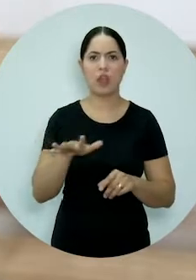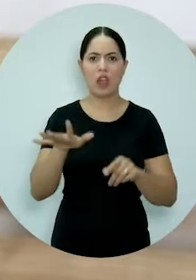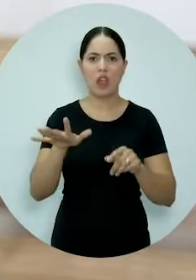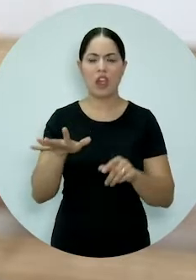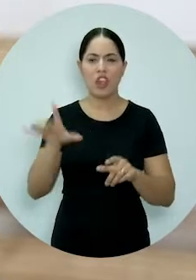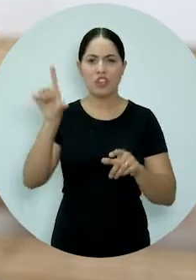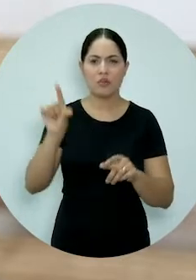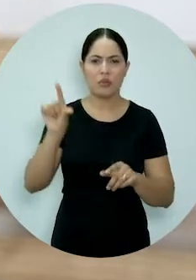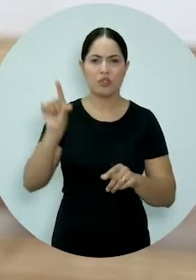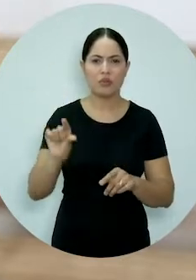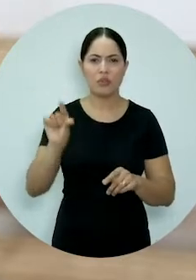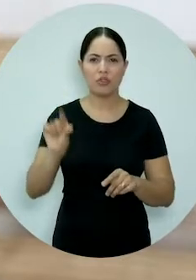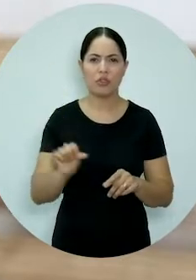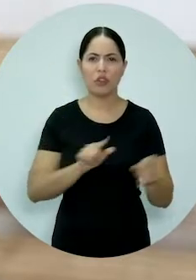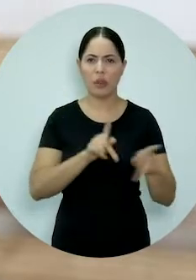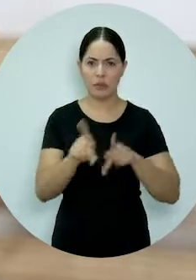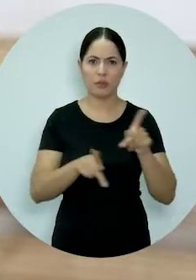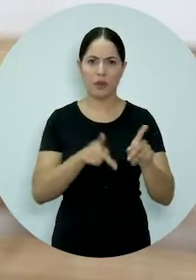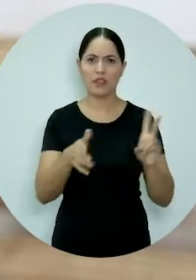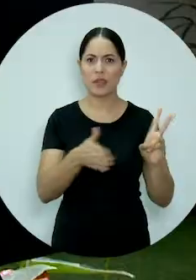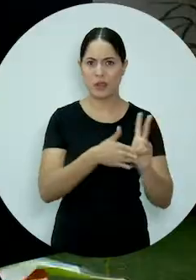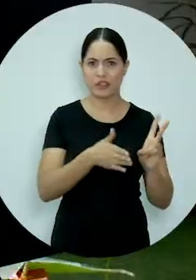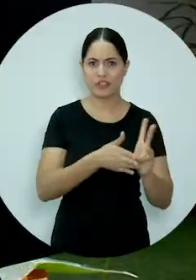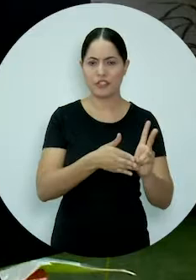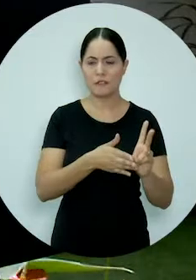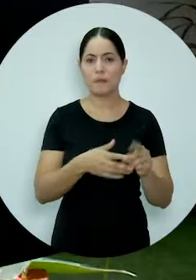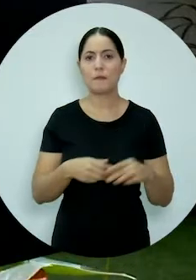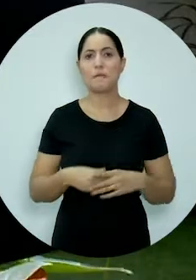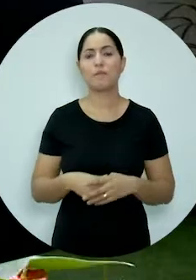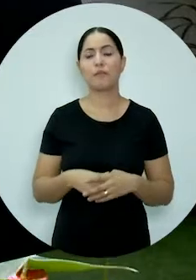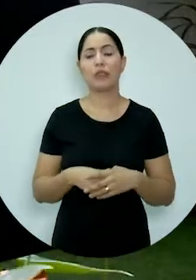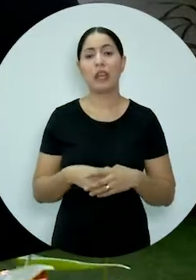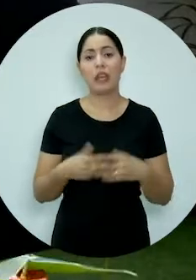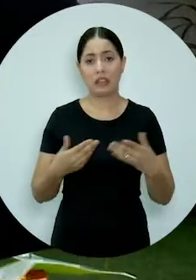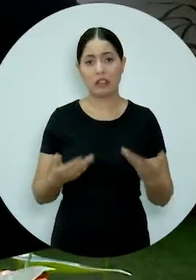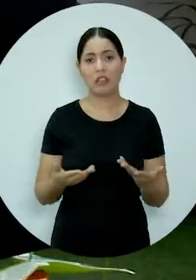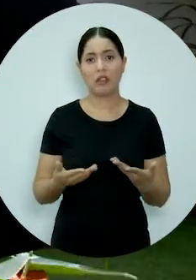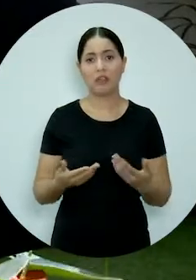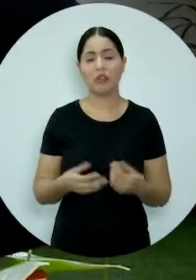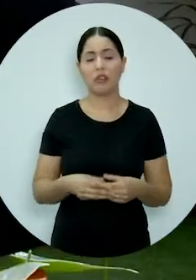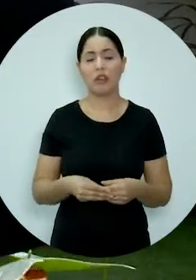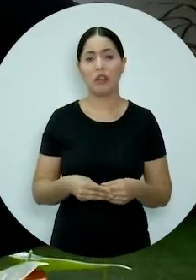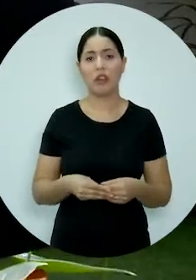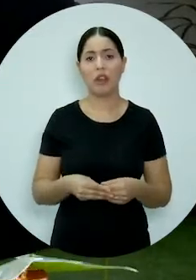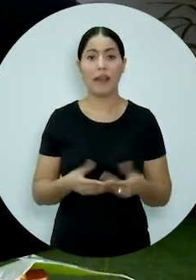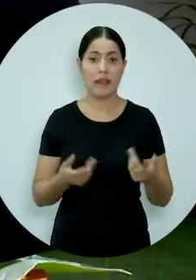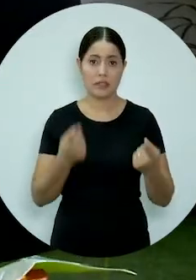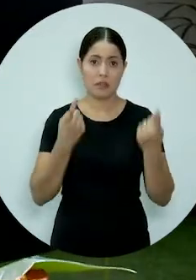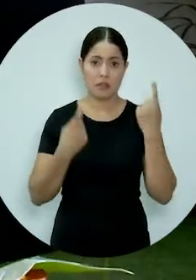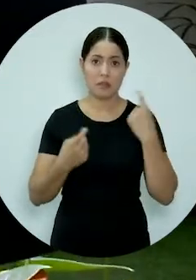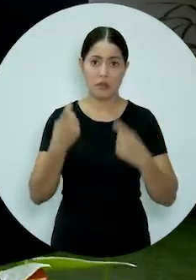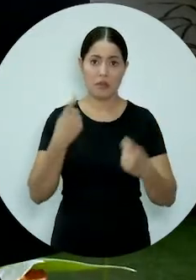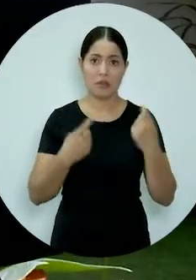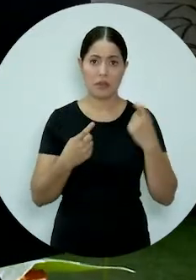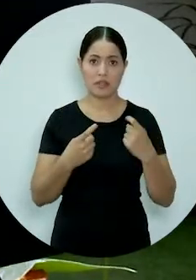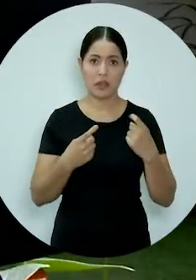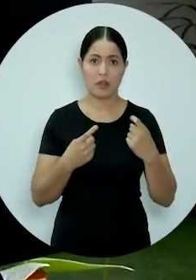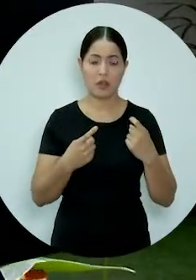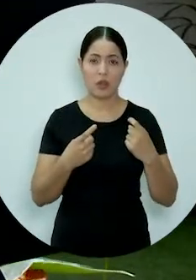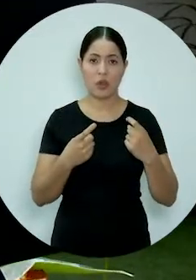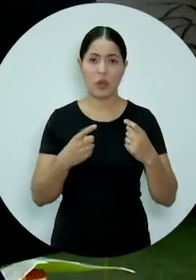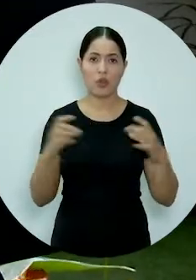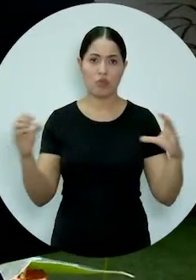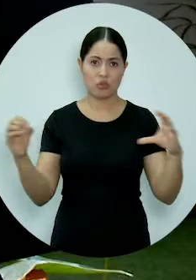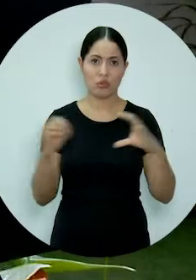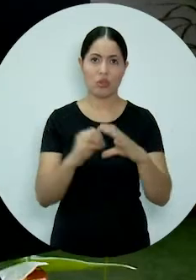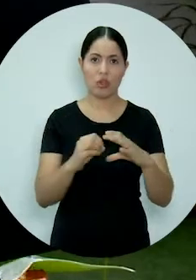ocupando áreas, né, e reduzindo os espaços territoriais dos povos que lá existiam, né? E essa circunstância